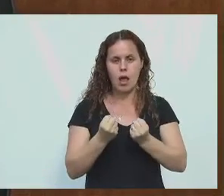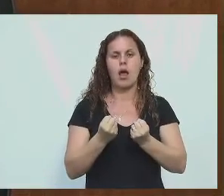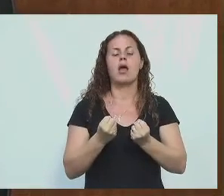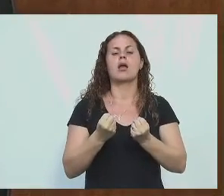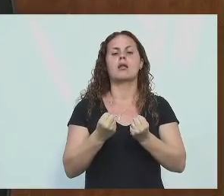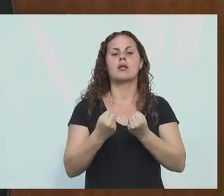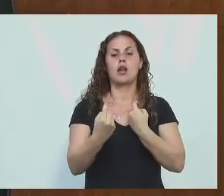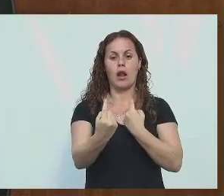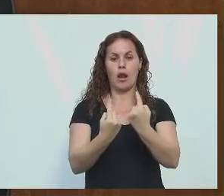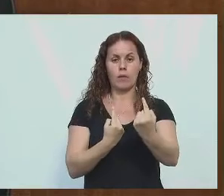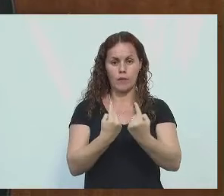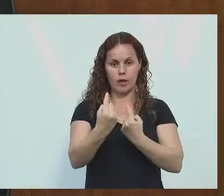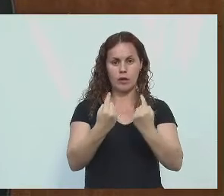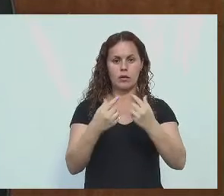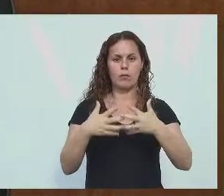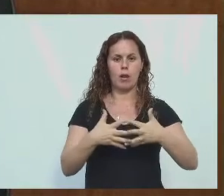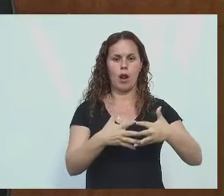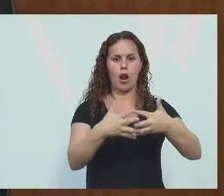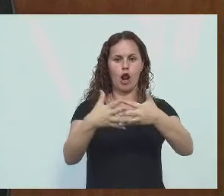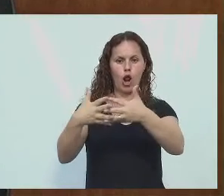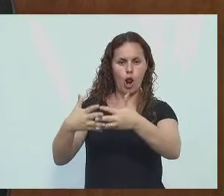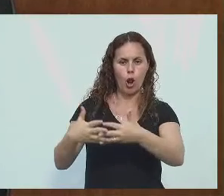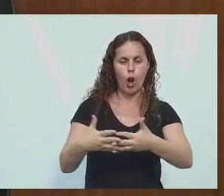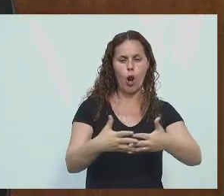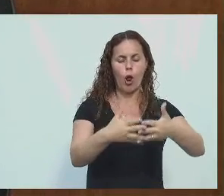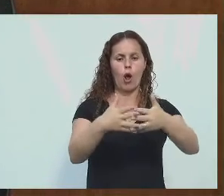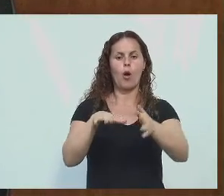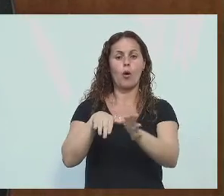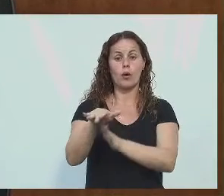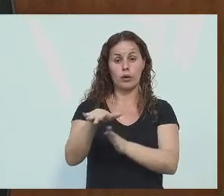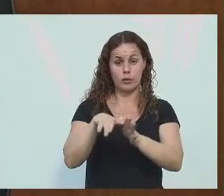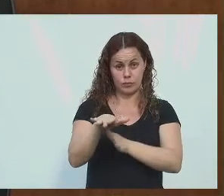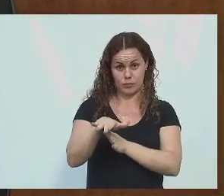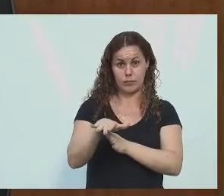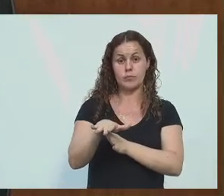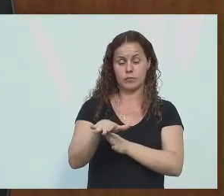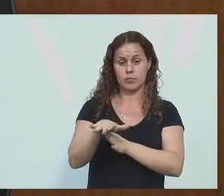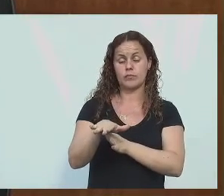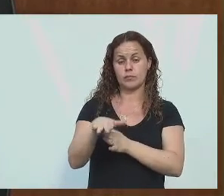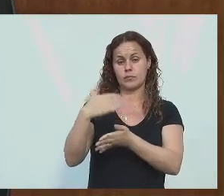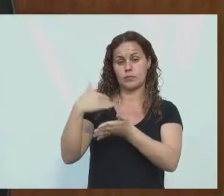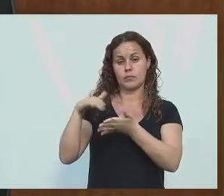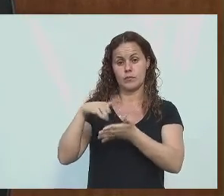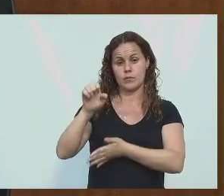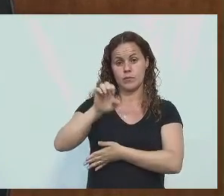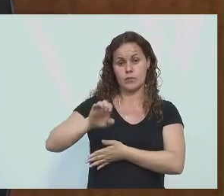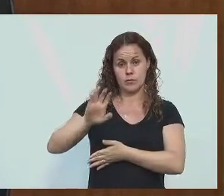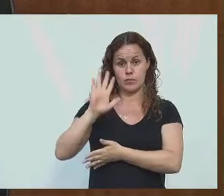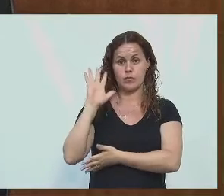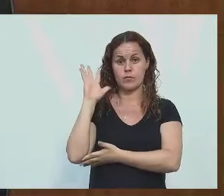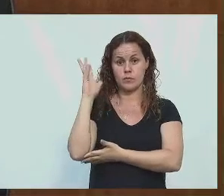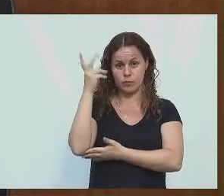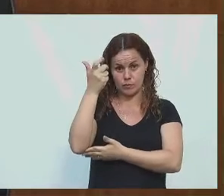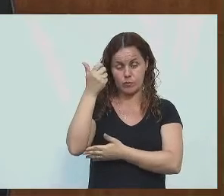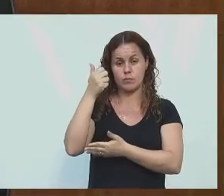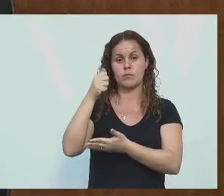de Viçosa. É uma orientação da Secretaria de Estado do Meio Ambiente e Desenvolvimento Sustentável e também da SUPRAM, Zona da